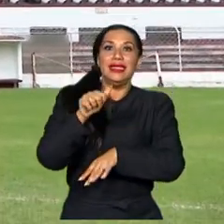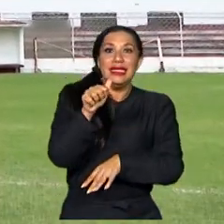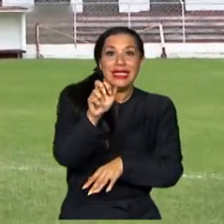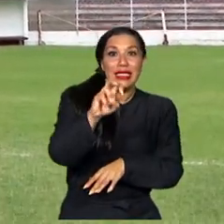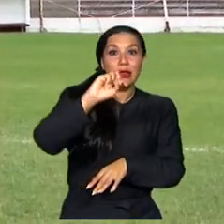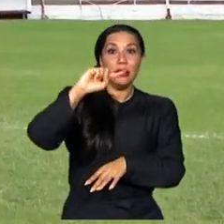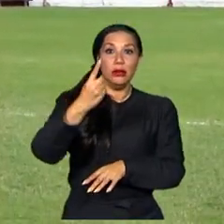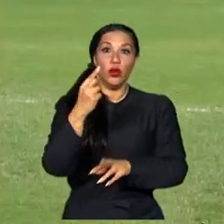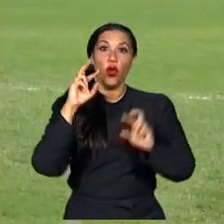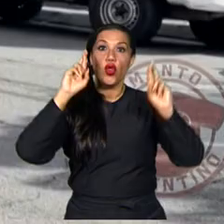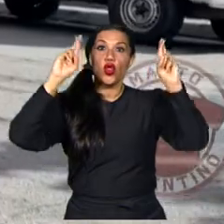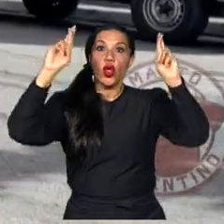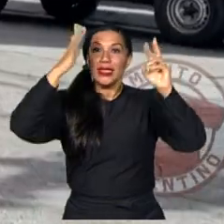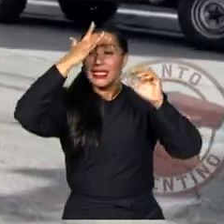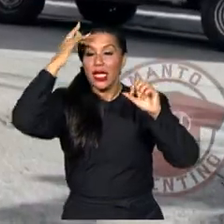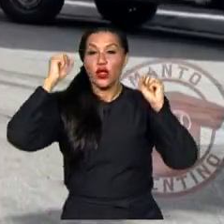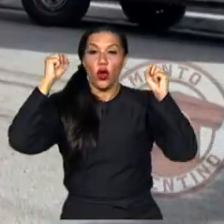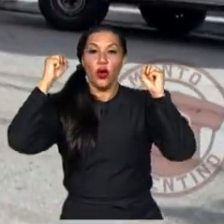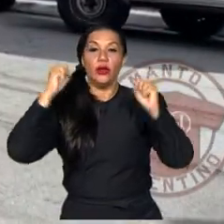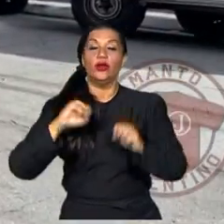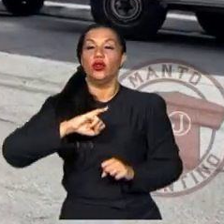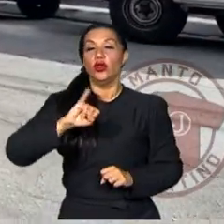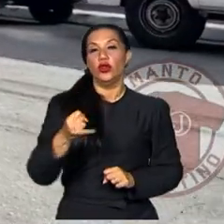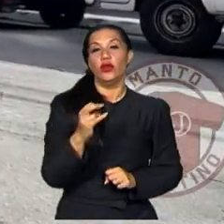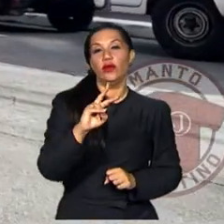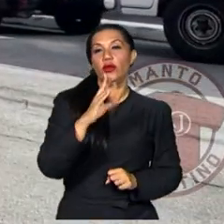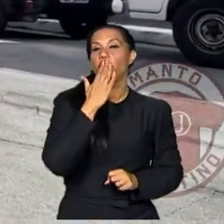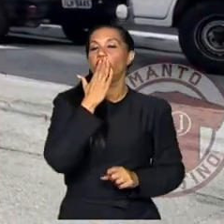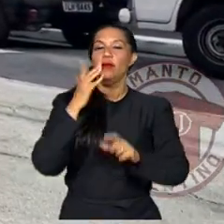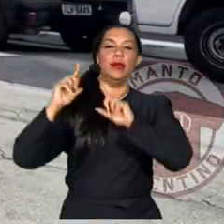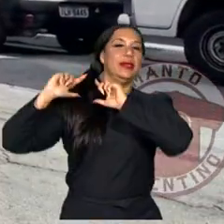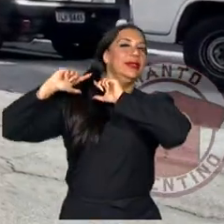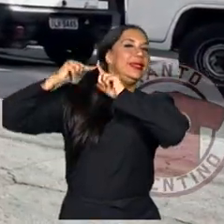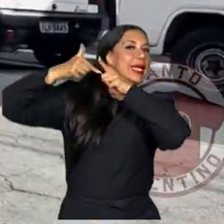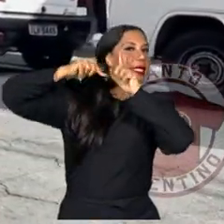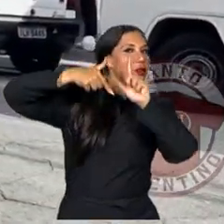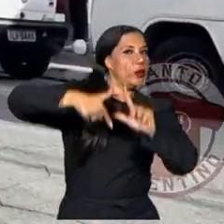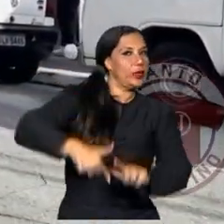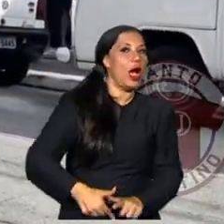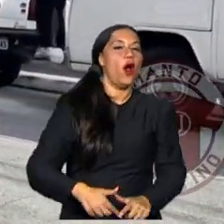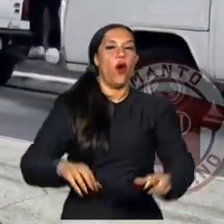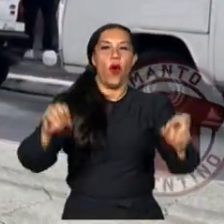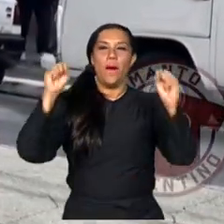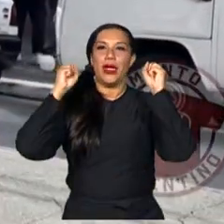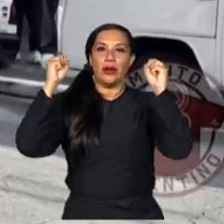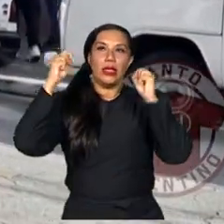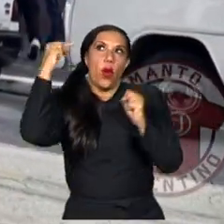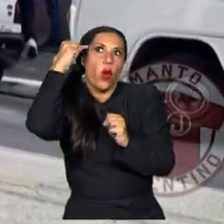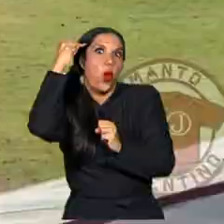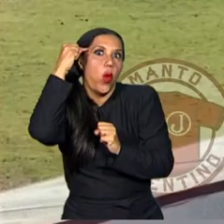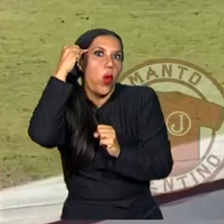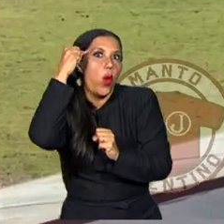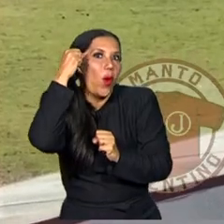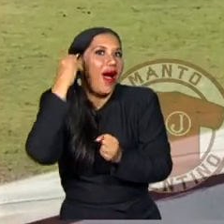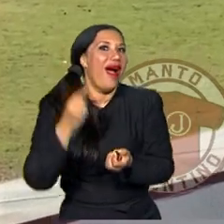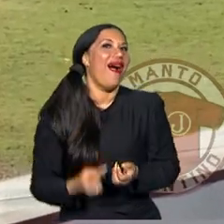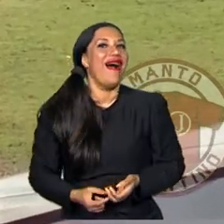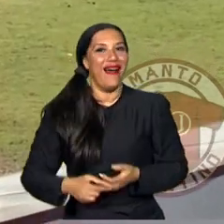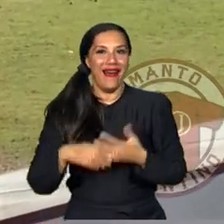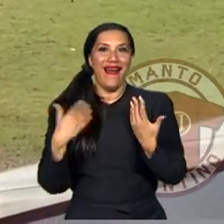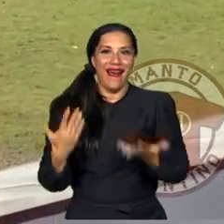mil torcedores. O Juventus é um clube muito tradicional. O Juventus tem uma torcida muito fanática, né? O